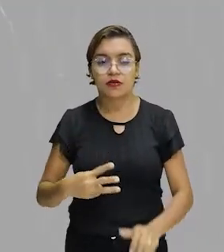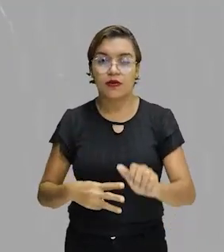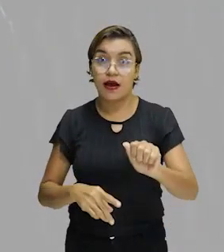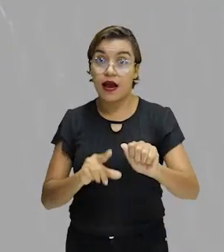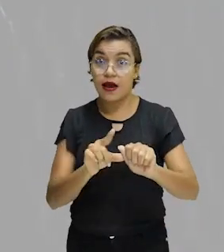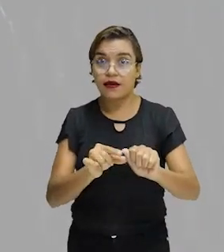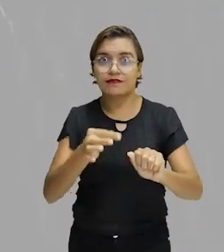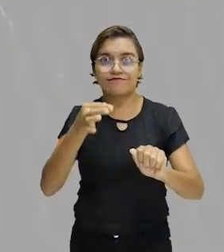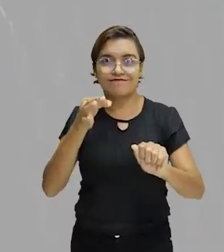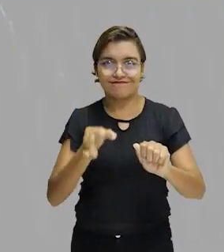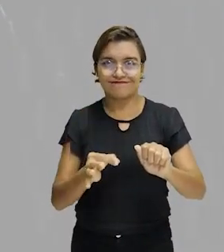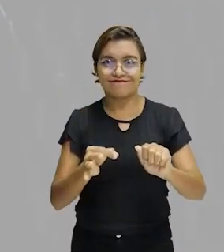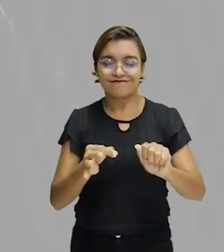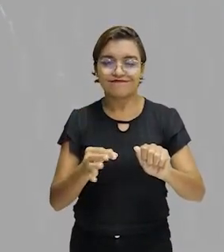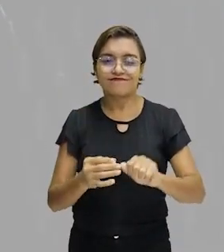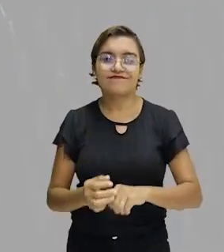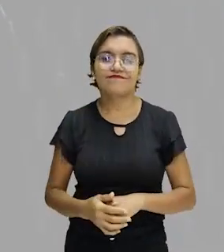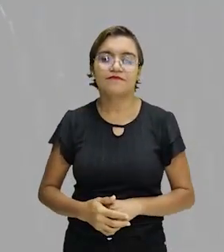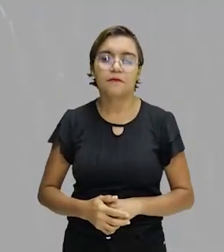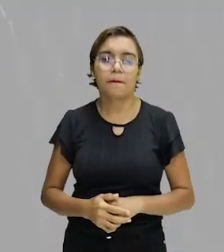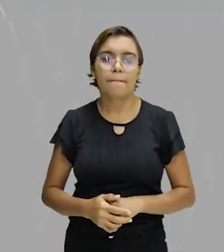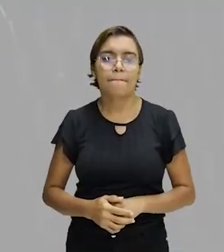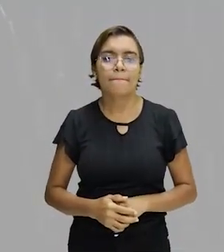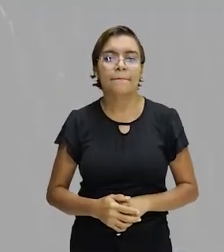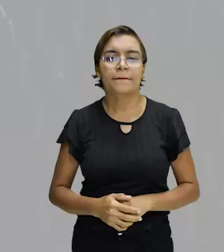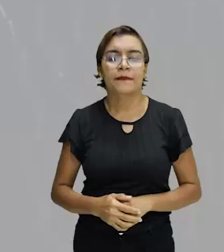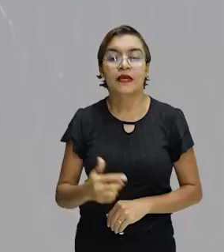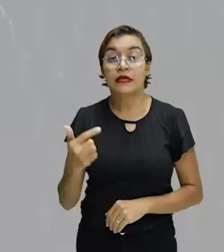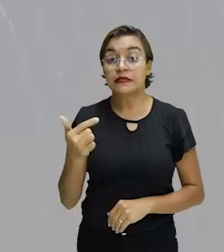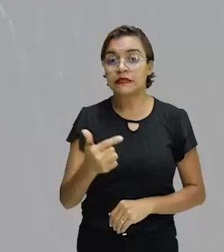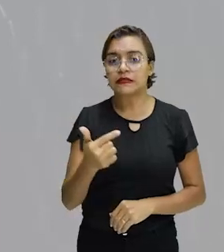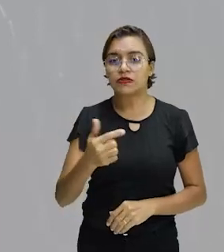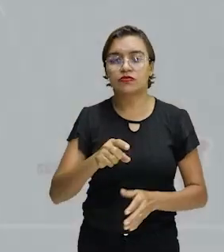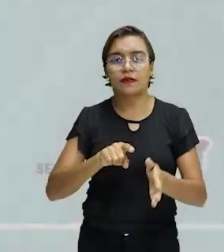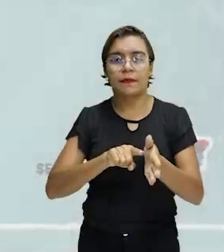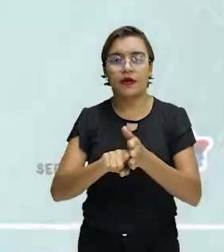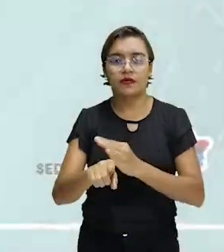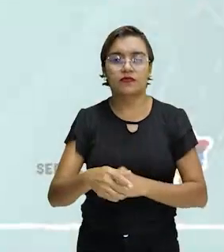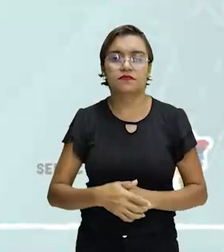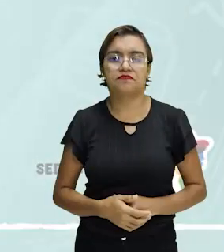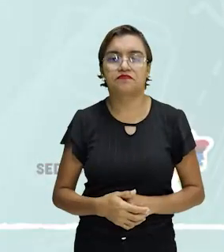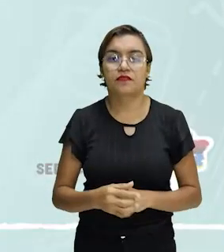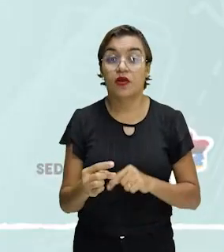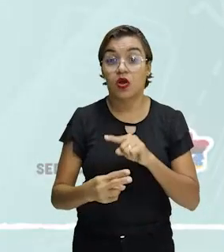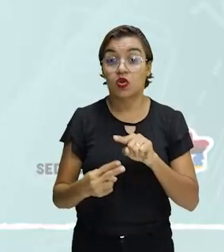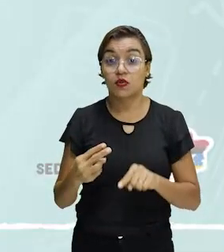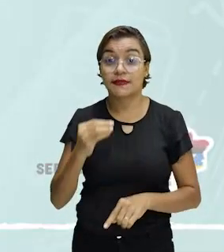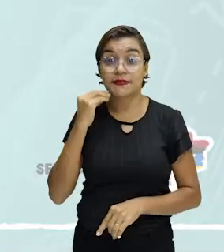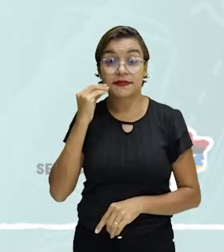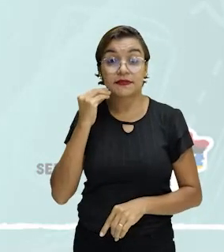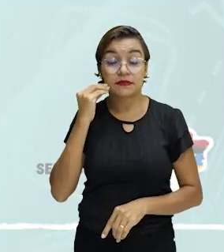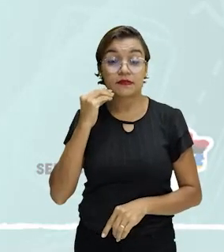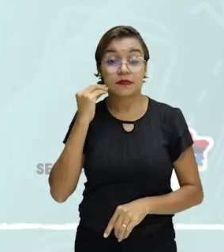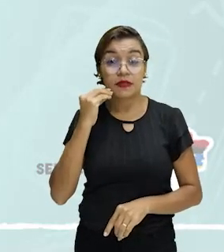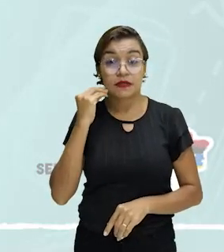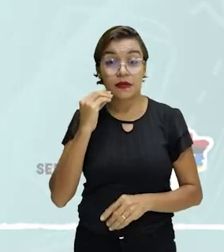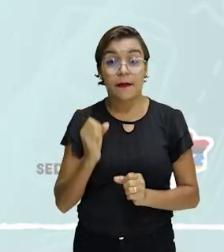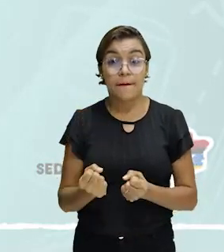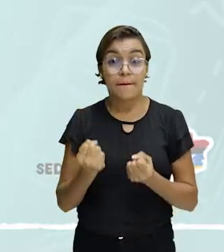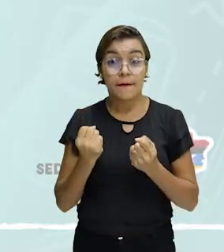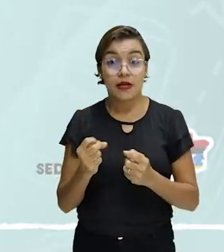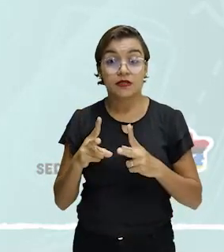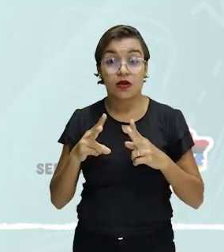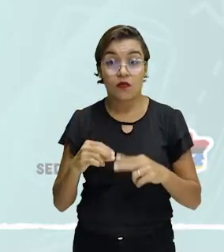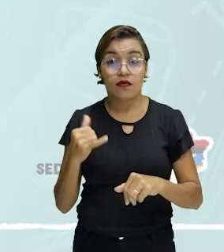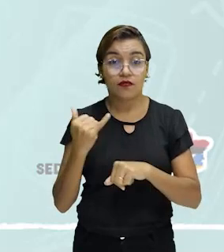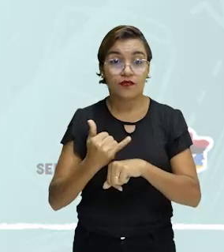A. Bom, segunda questão, turminha. Em 2 experimentos, massas